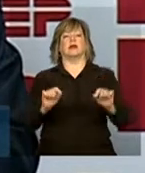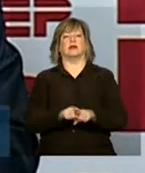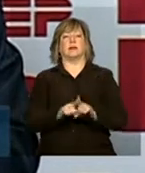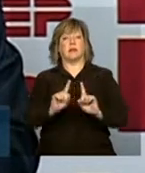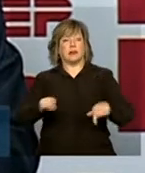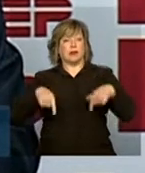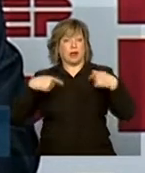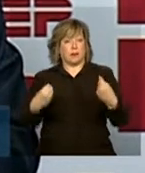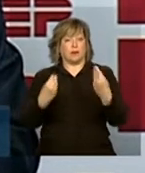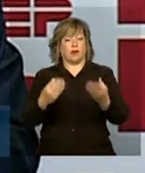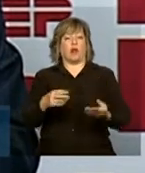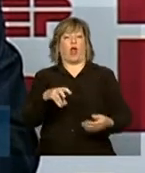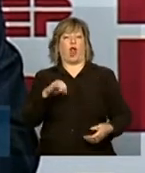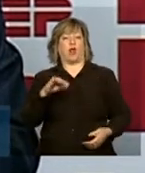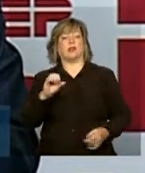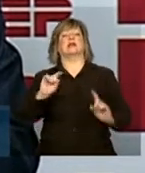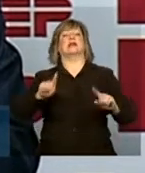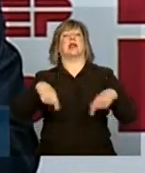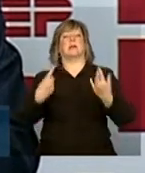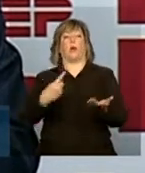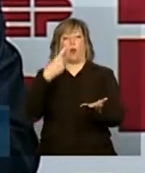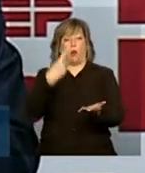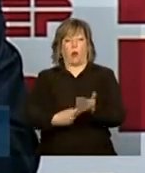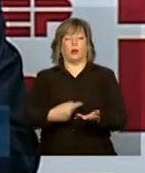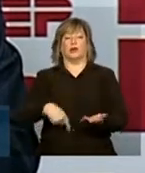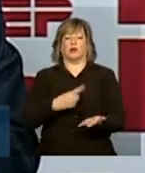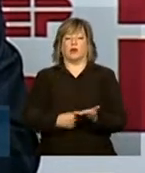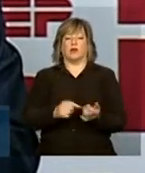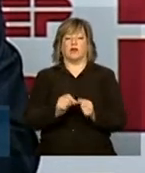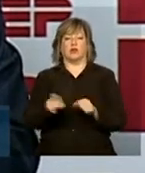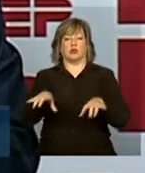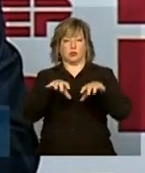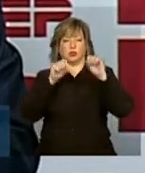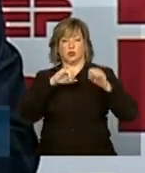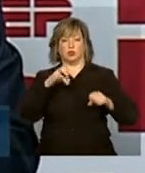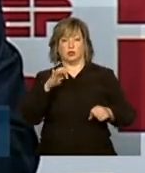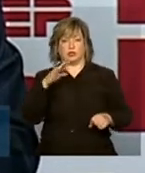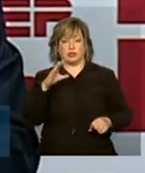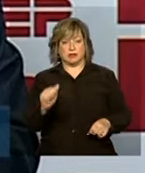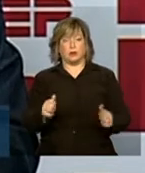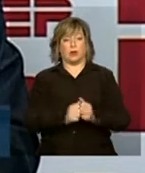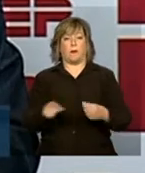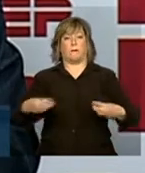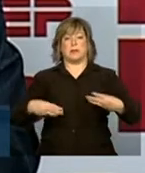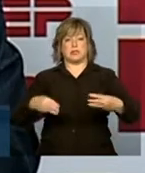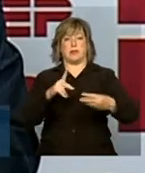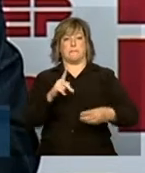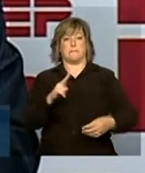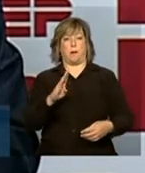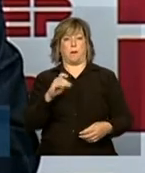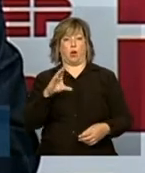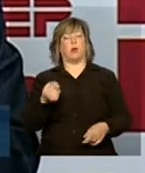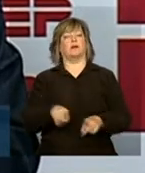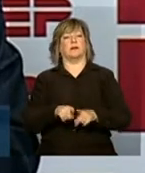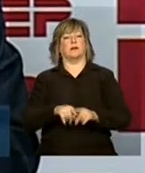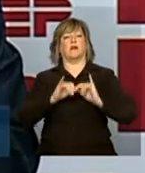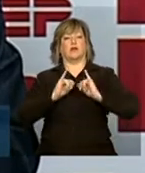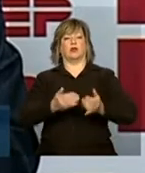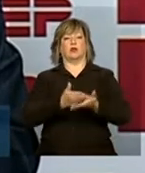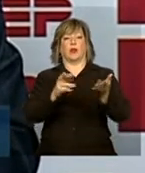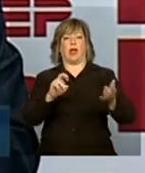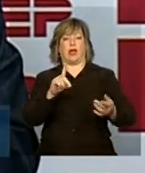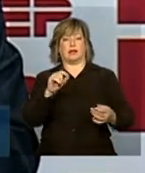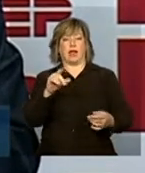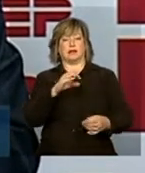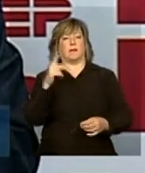as notas e depois, cumprindo o acordo que fizemos com a Justiça, com o Ministério Público, daremos também conhecimento pleno às